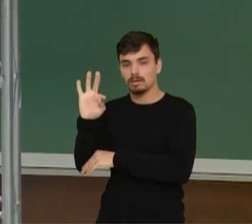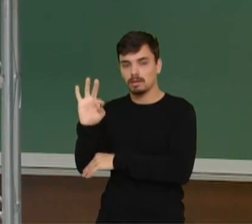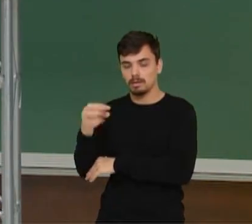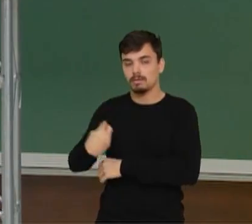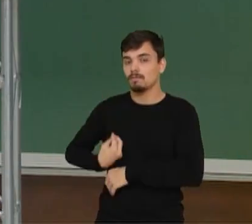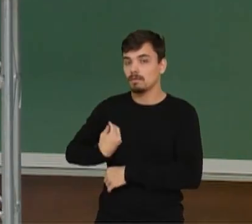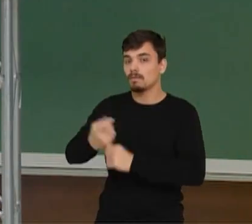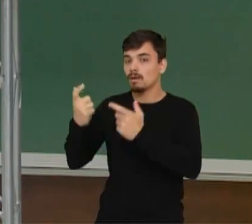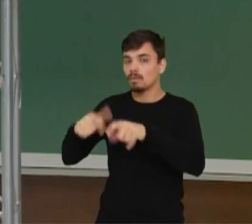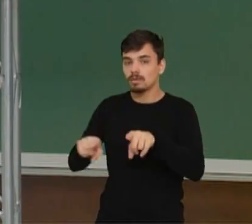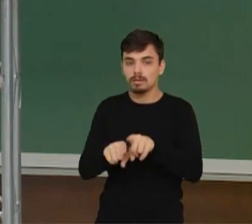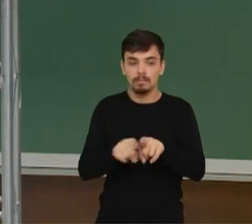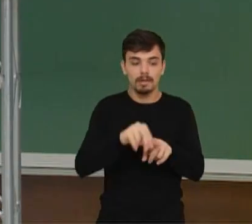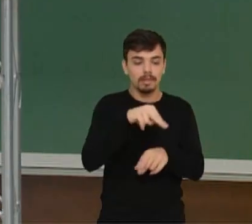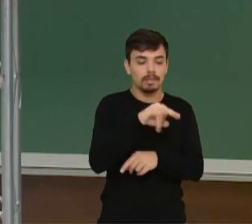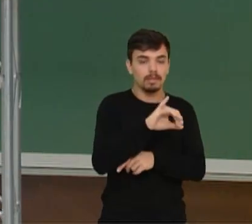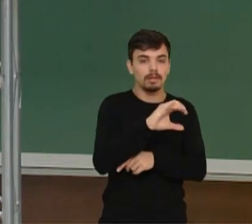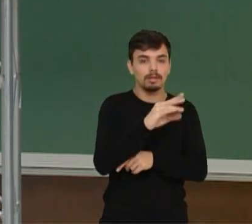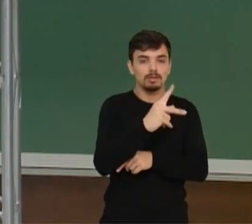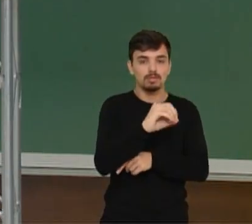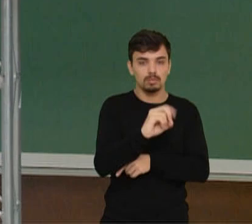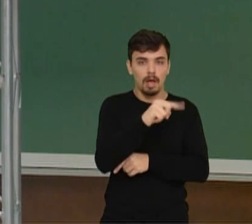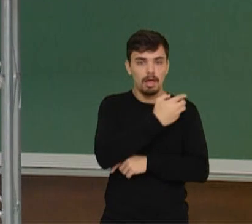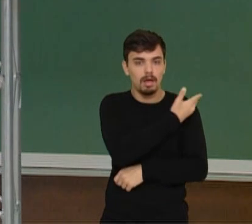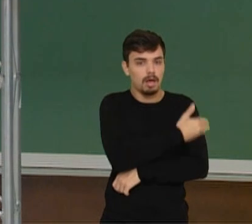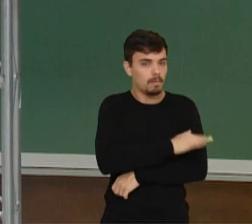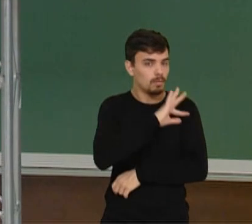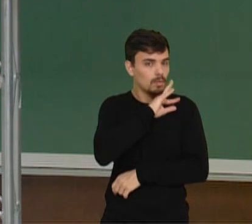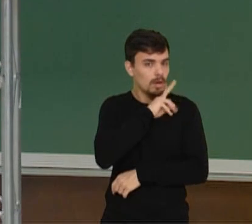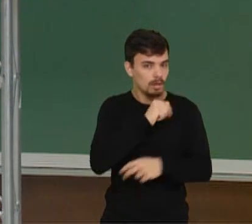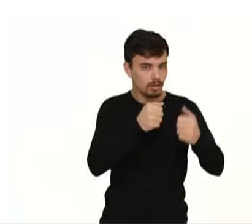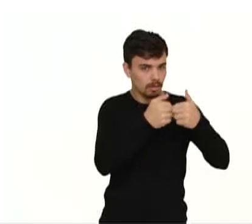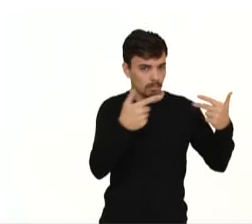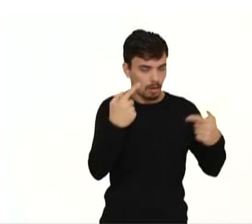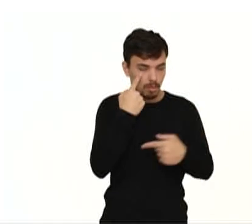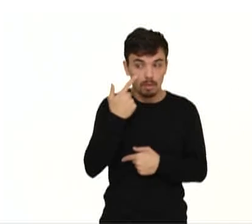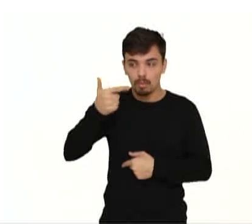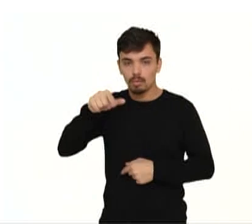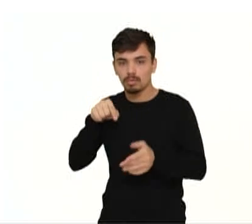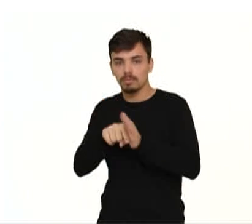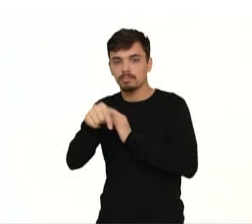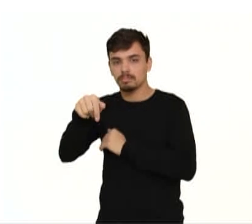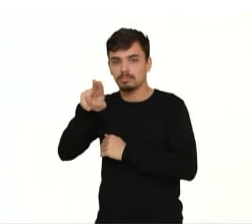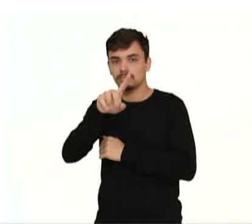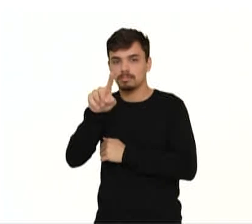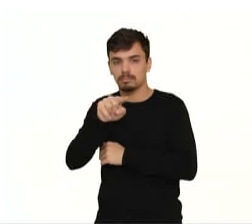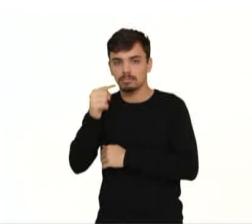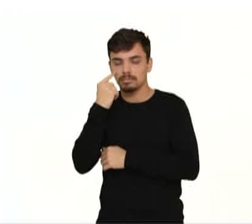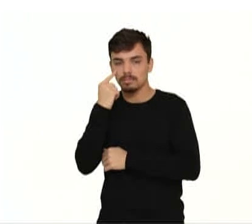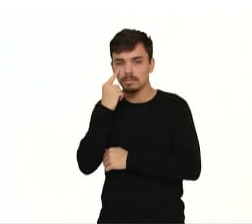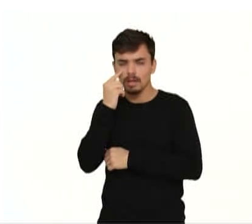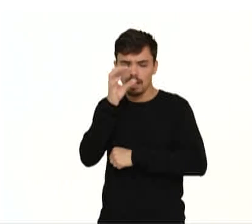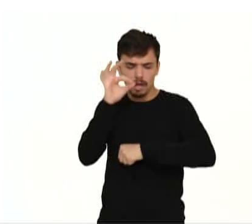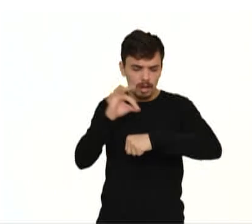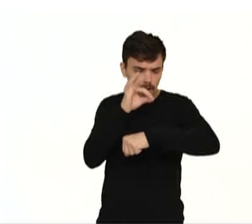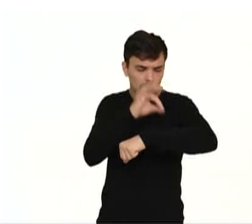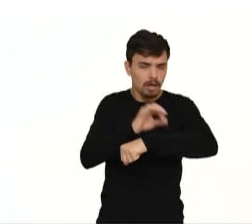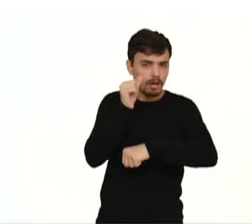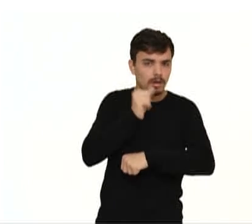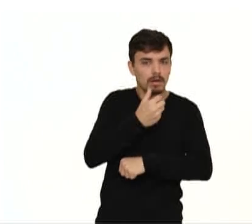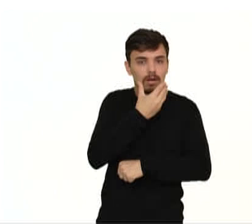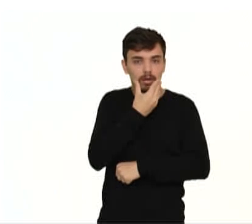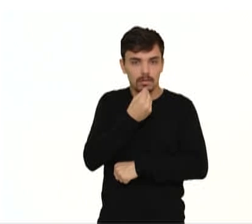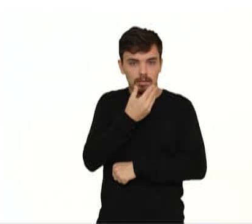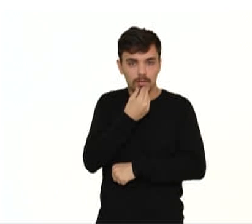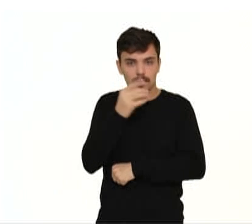os hábitos do animal, tá? Mais um quiz. Machos e fêmeas do Aedes aegypti vivem no mesmo